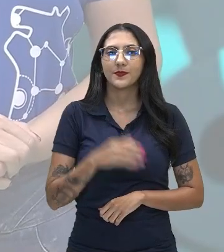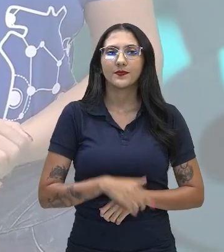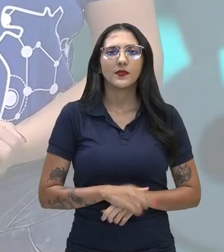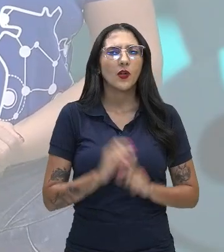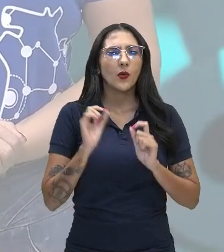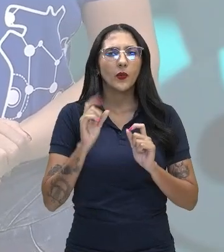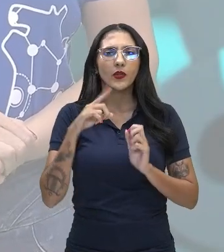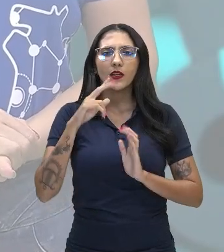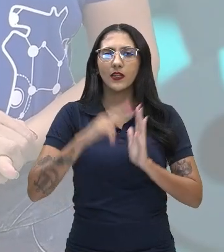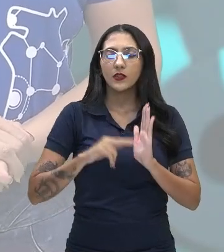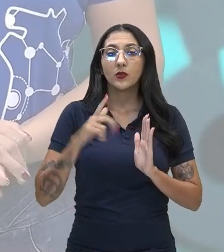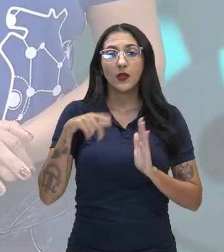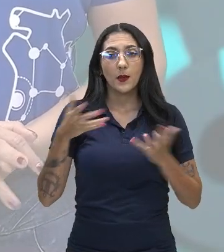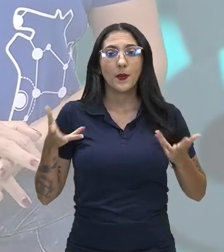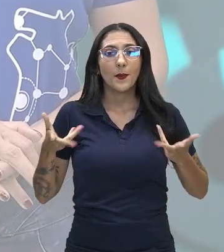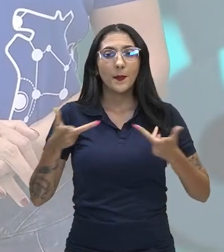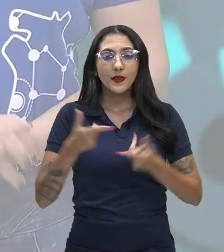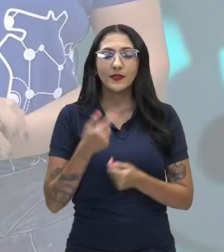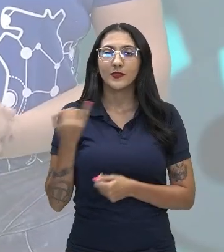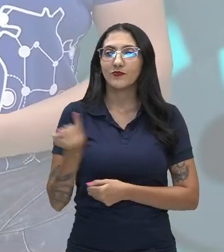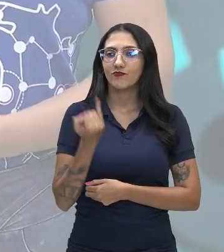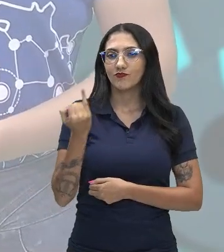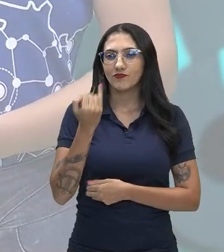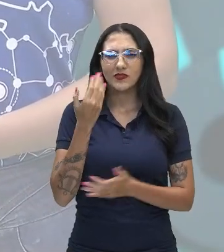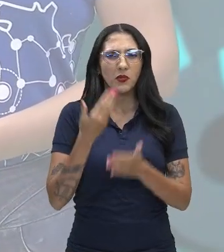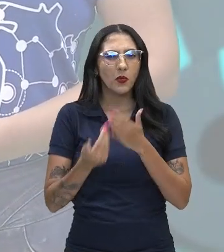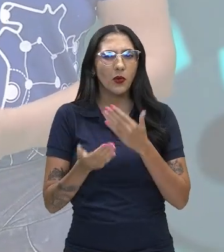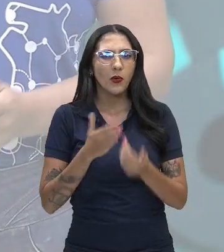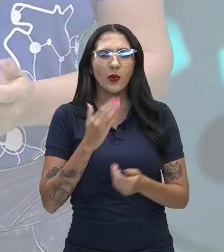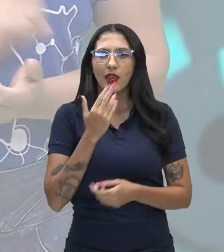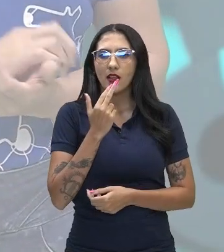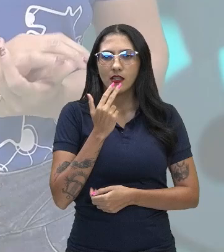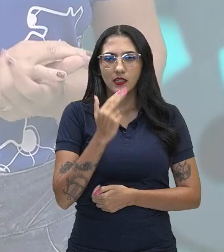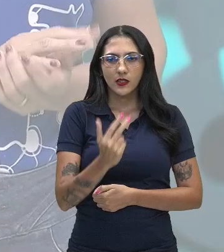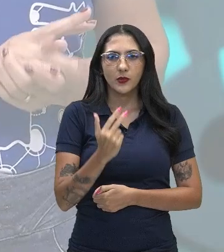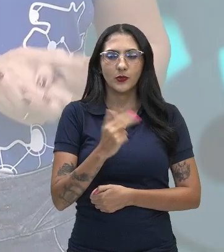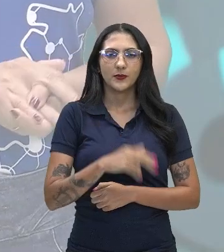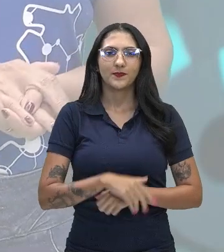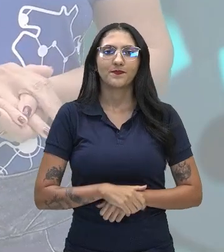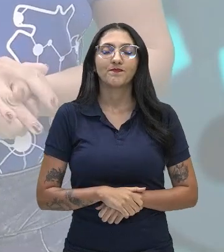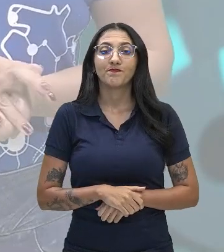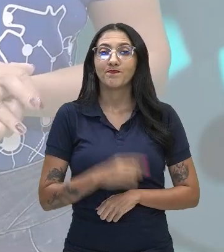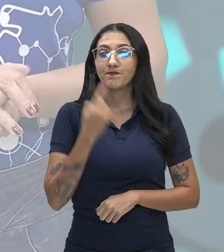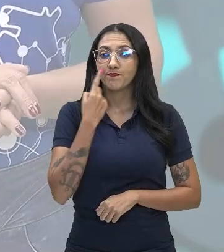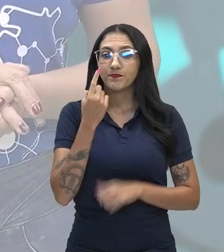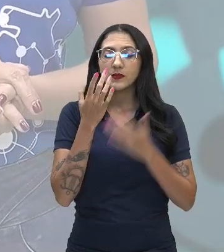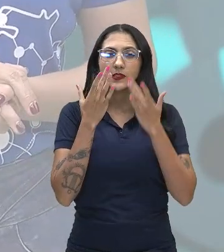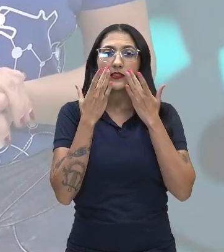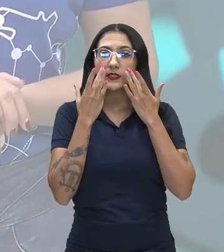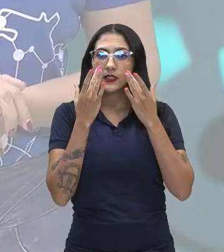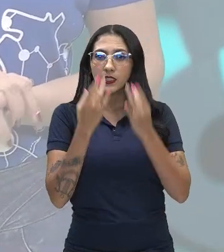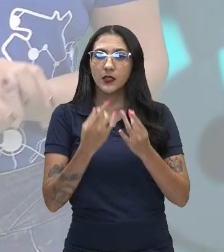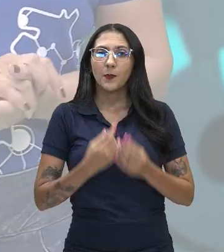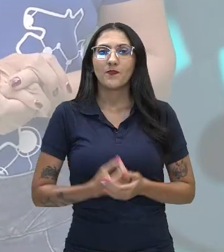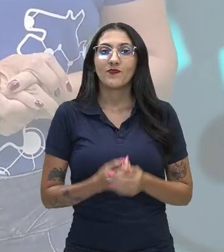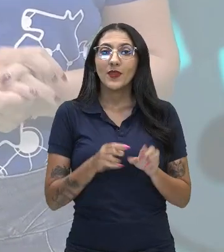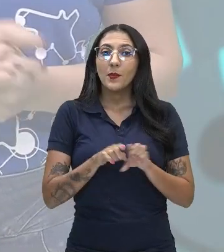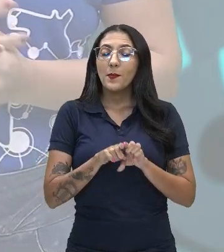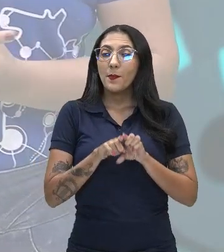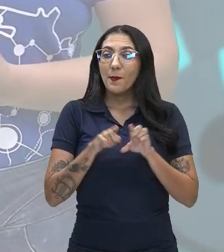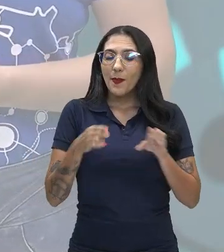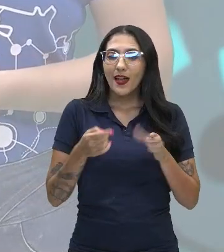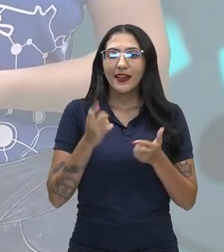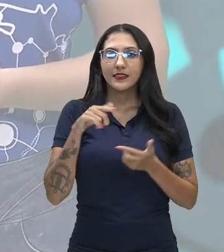leitura? É uma habilidade fundamental em qualquer língua. Agora aqui, preste atenção. Porém, né, muitas vezes a